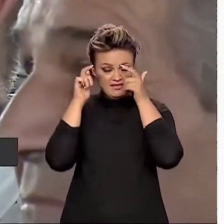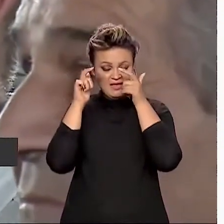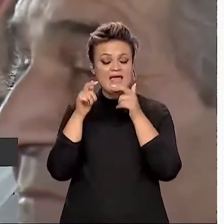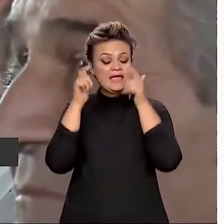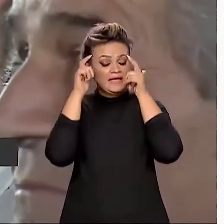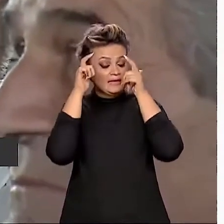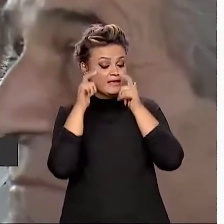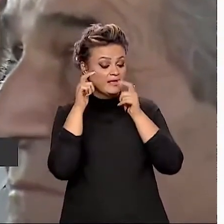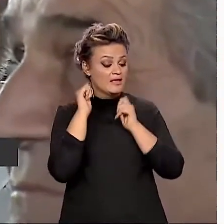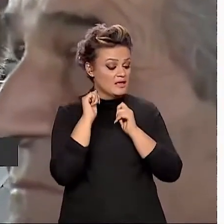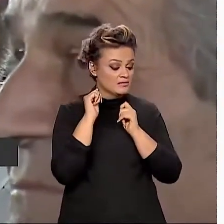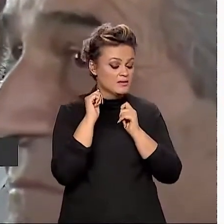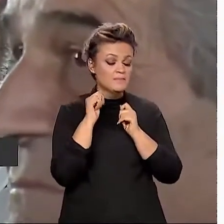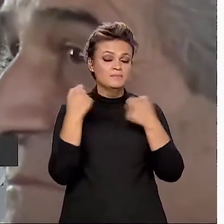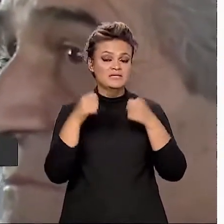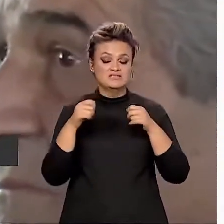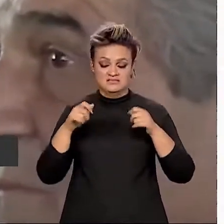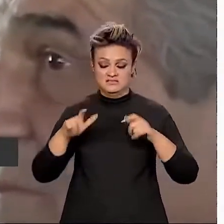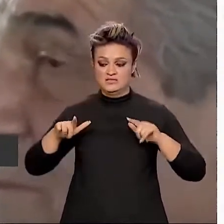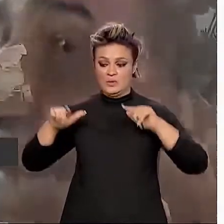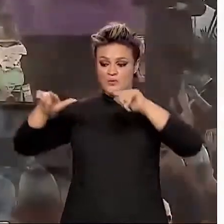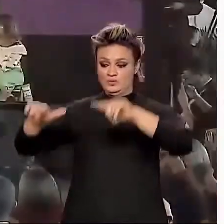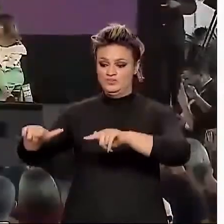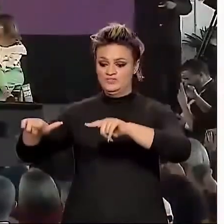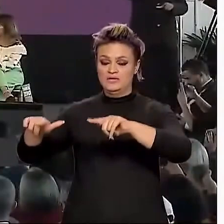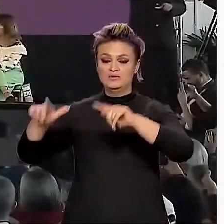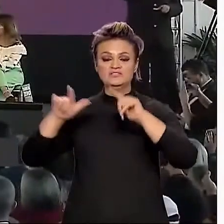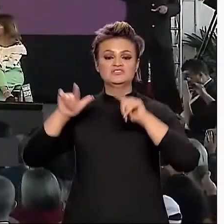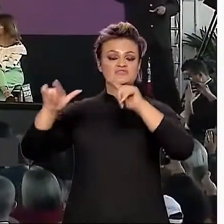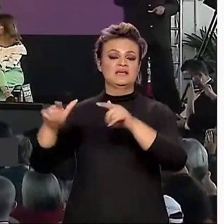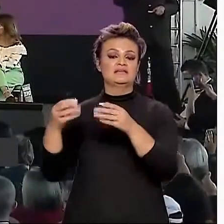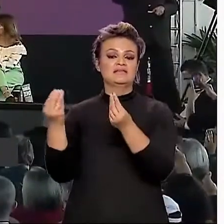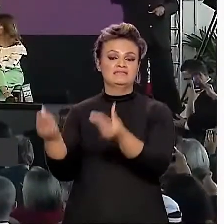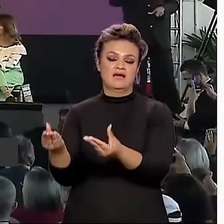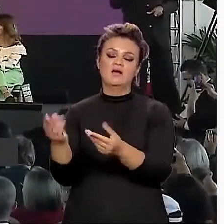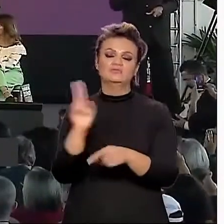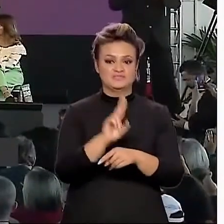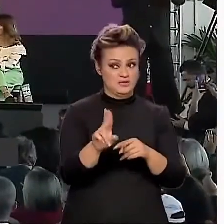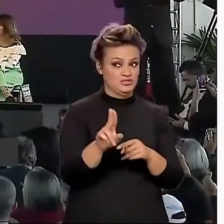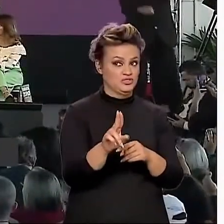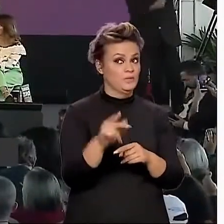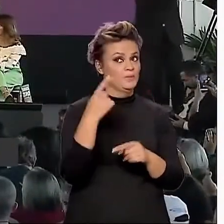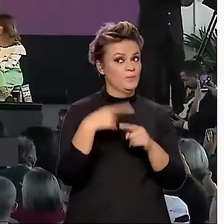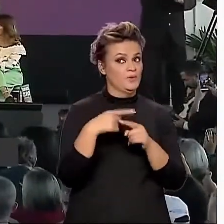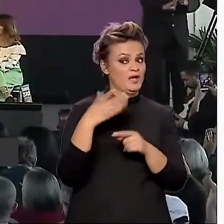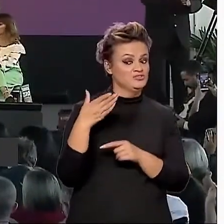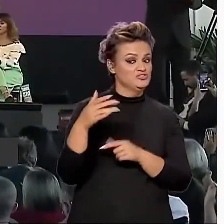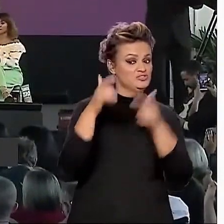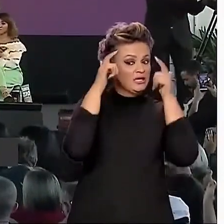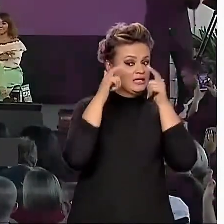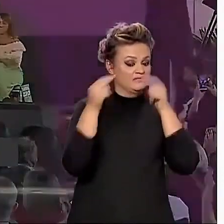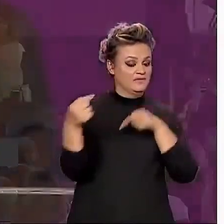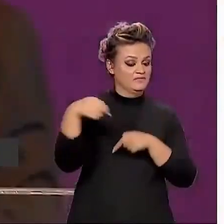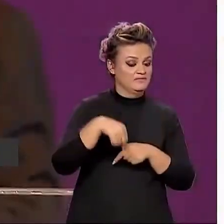obrigado a receber um título de doutor honoris causa. Então, criou-se a universidade para dar um título